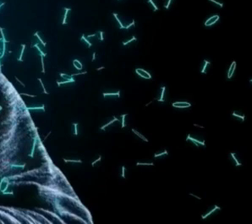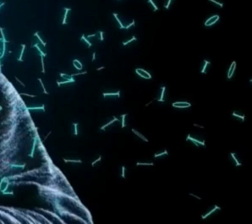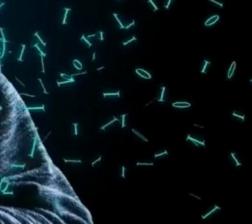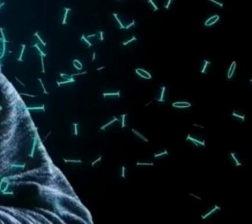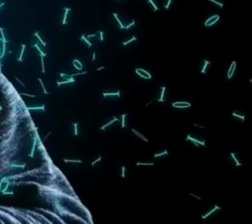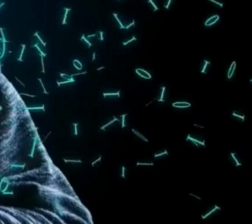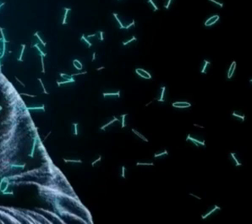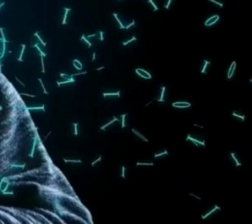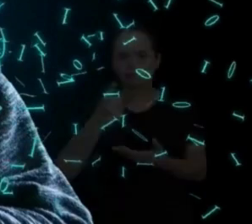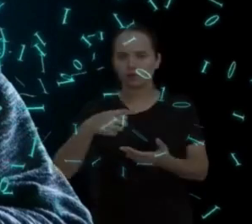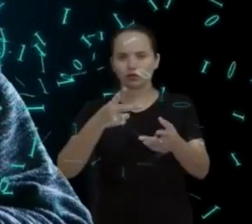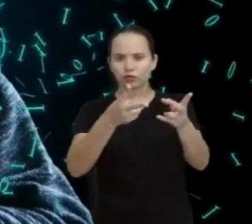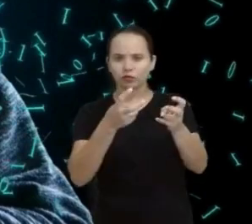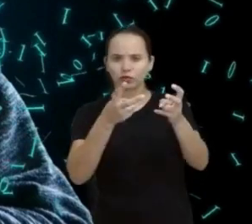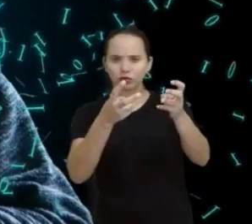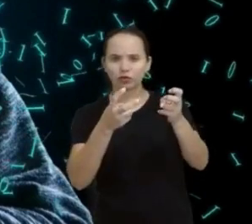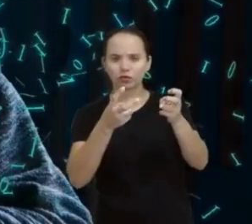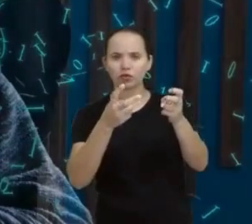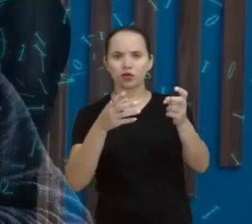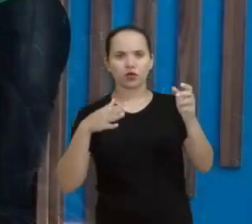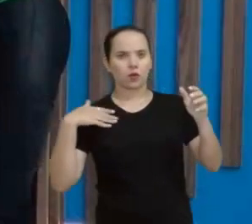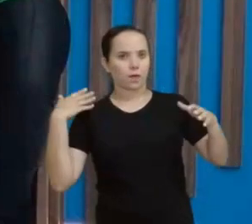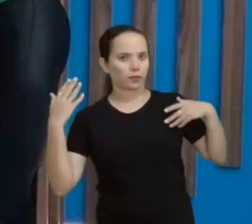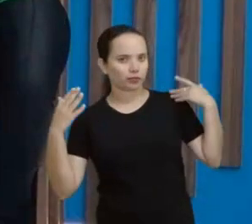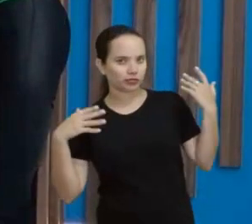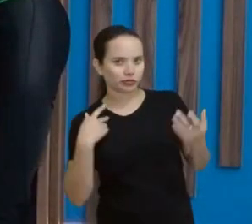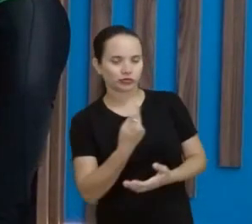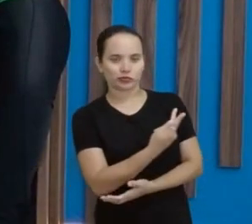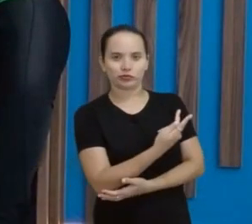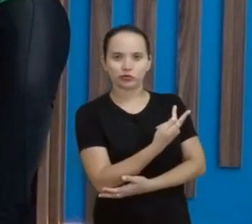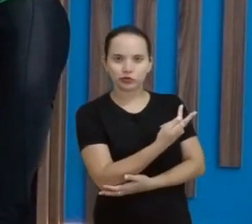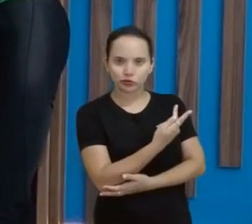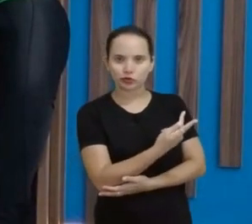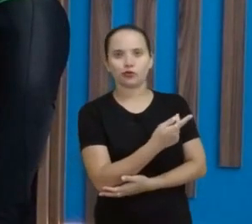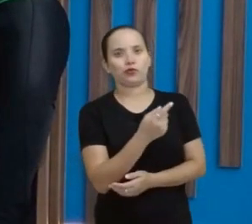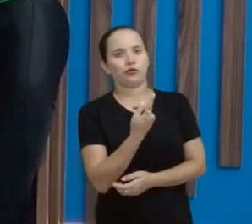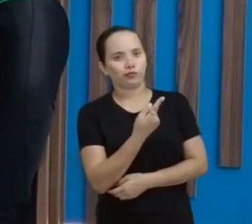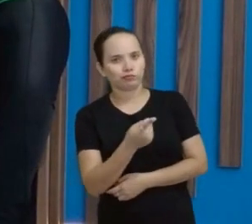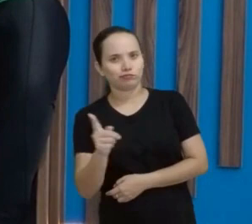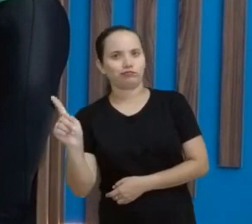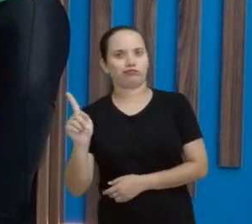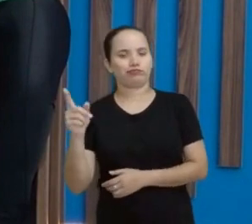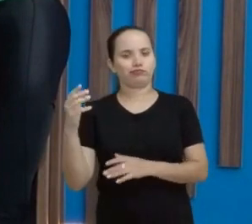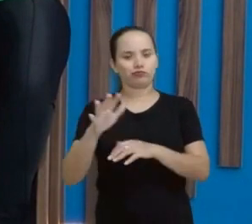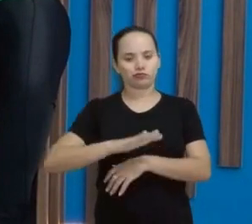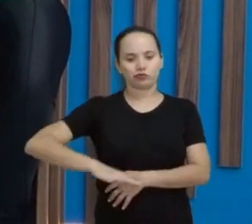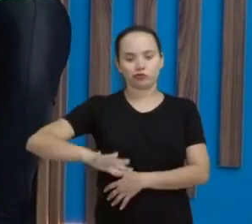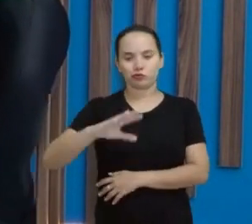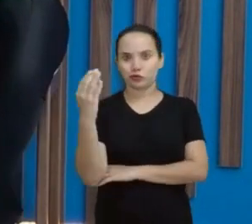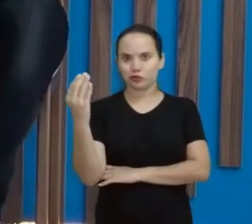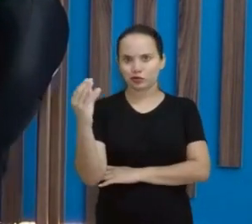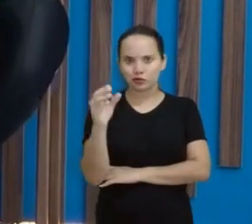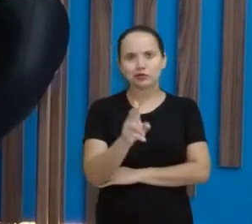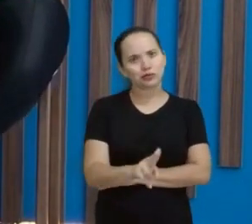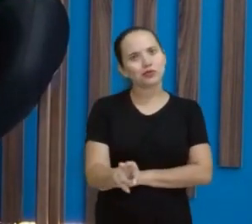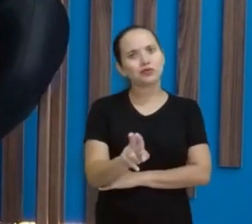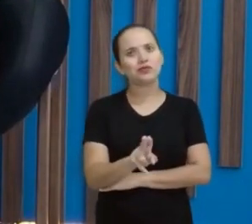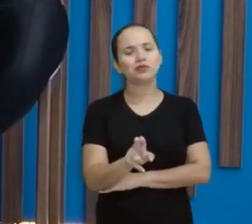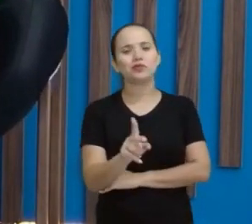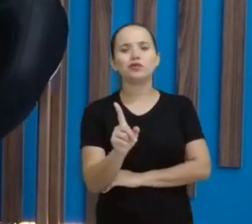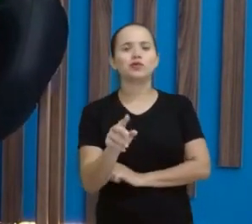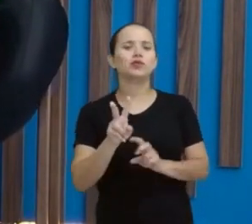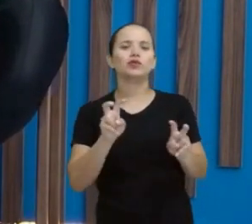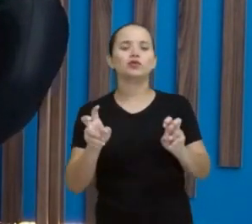Vocês perceberam, né? Assim, aquele passeio que a professora Carla a gente fez lá no Espaço Ciência, a gente usou nas nossas aulas, né, da questão da